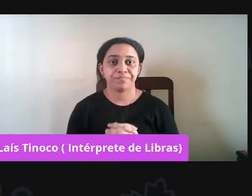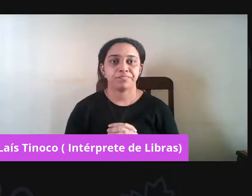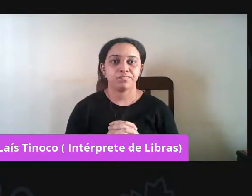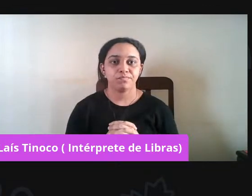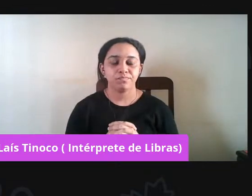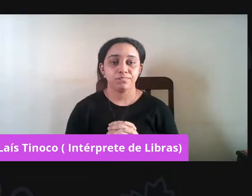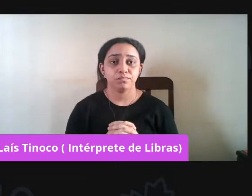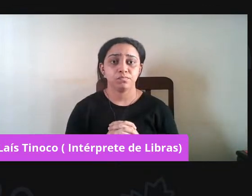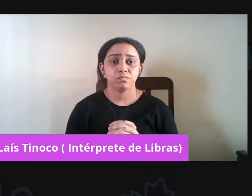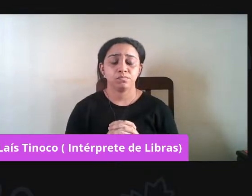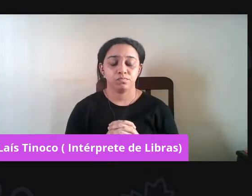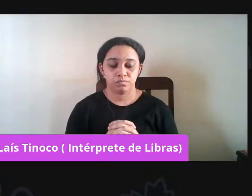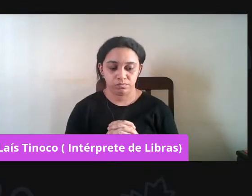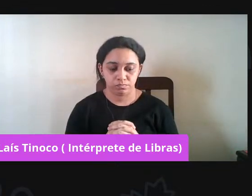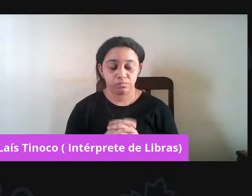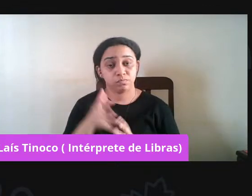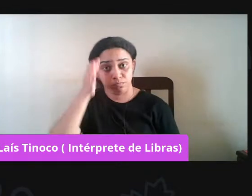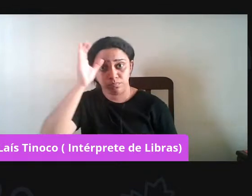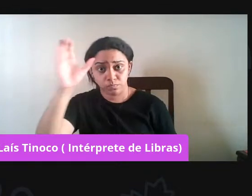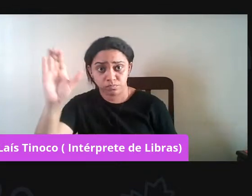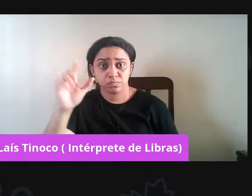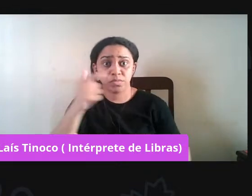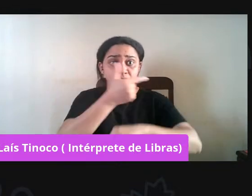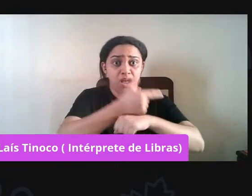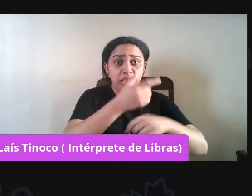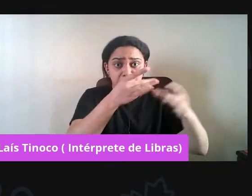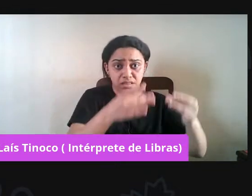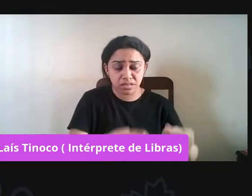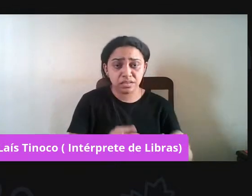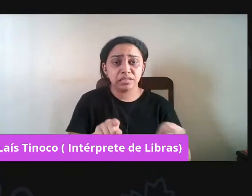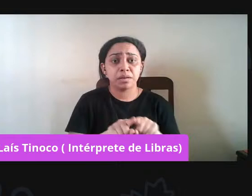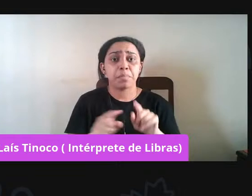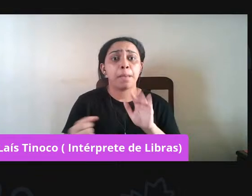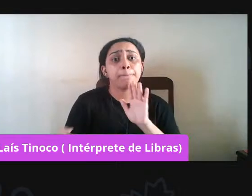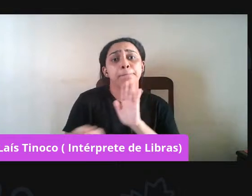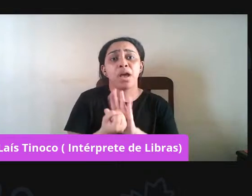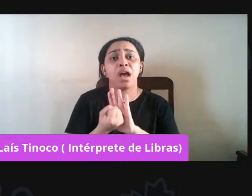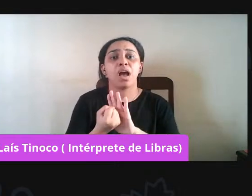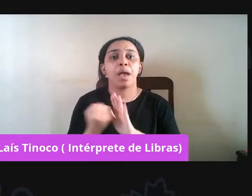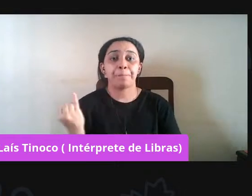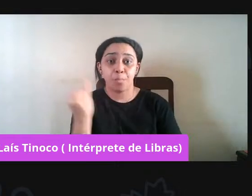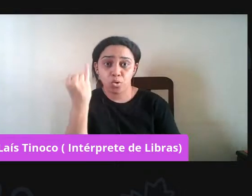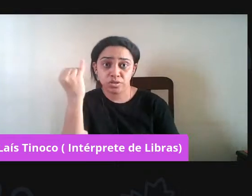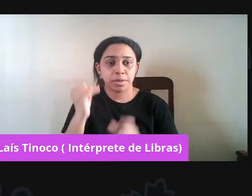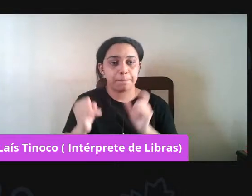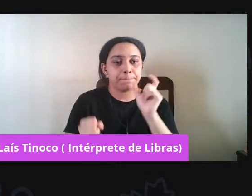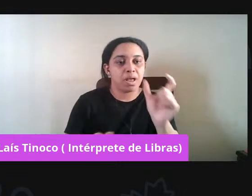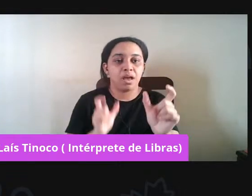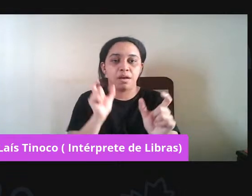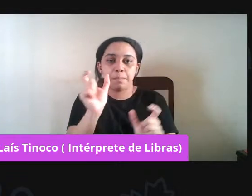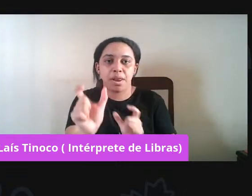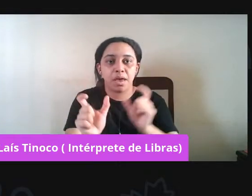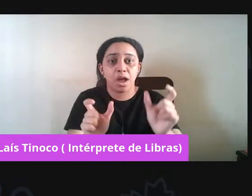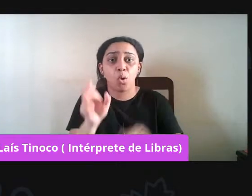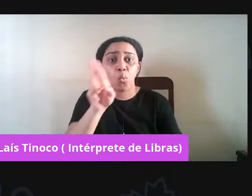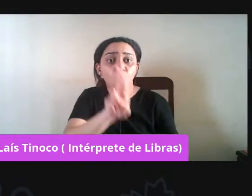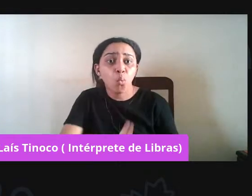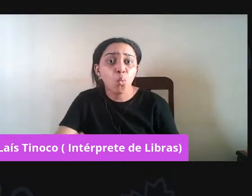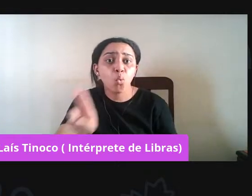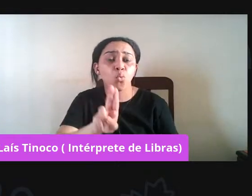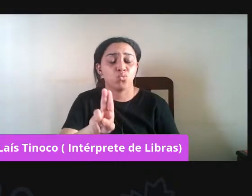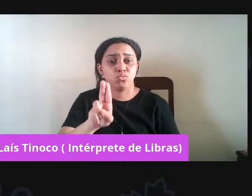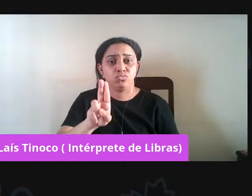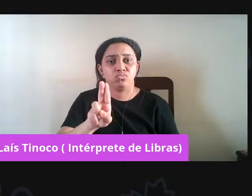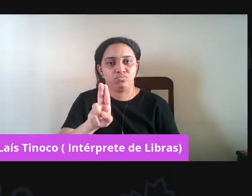consubstancialidade do léxico e da cultura e designa o valor que as palavras adquirem pelo uso que faz delas. Fecho